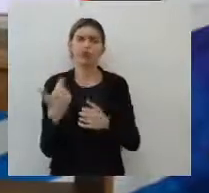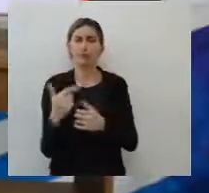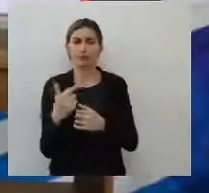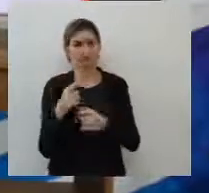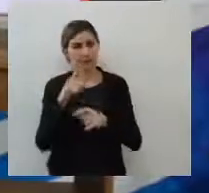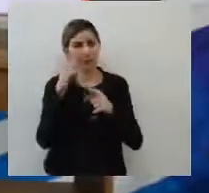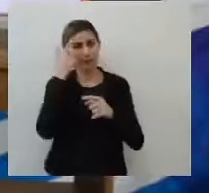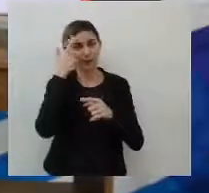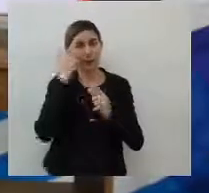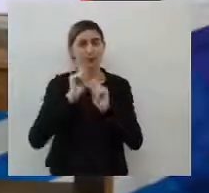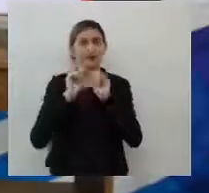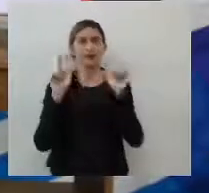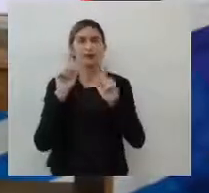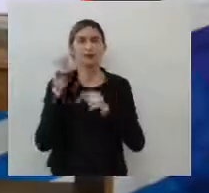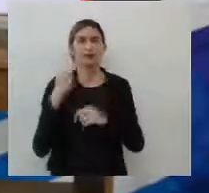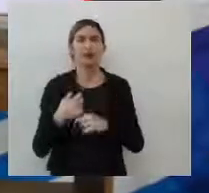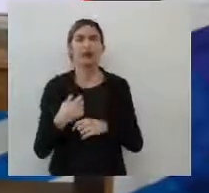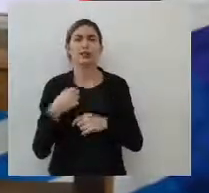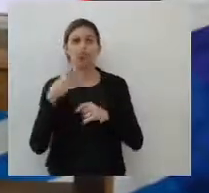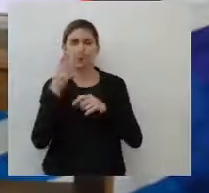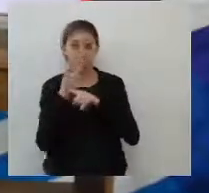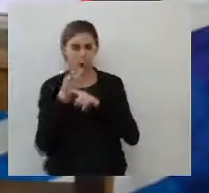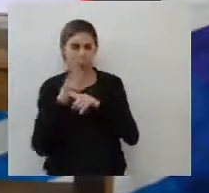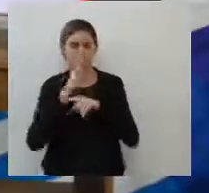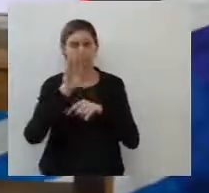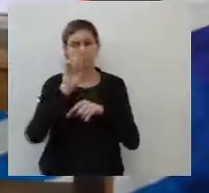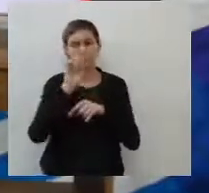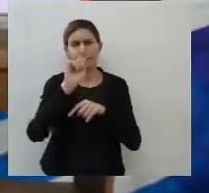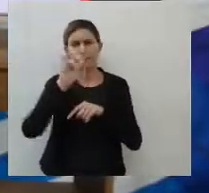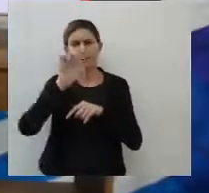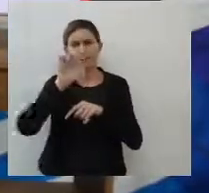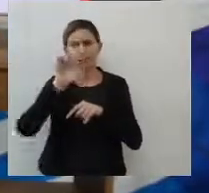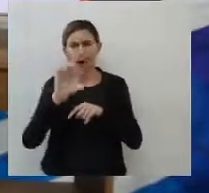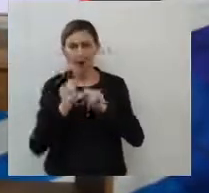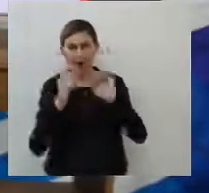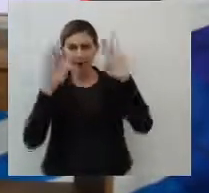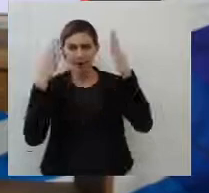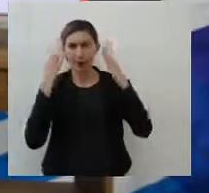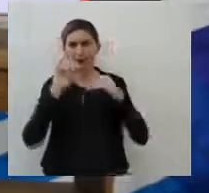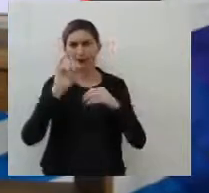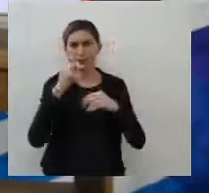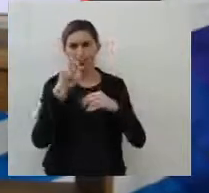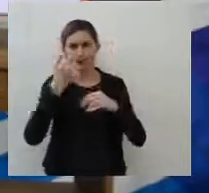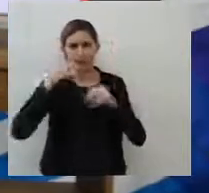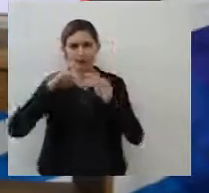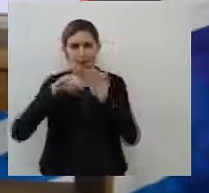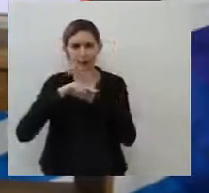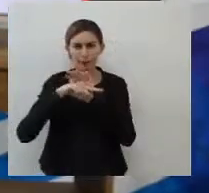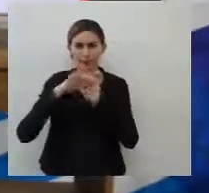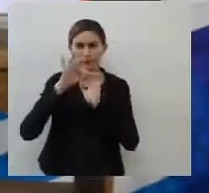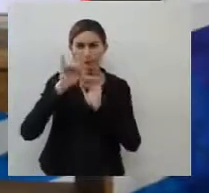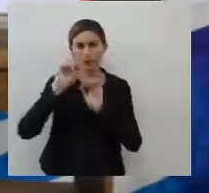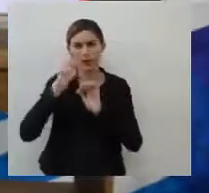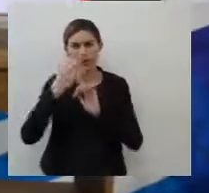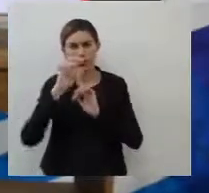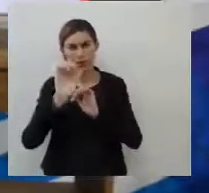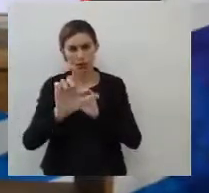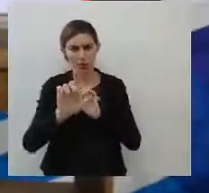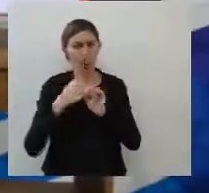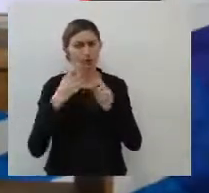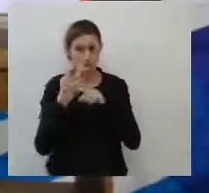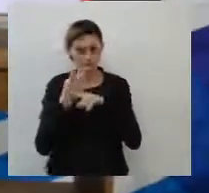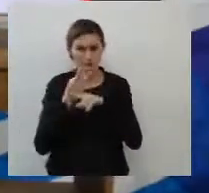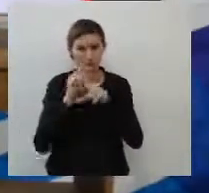fica esperto, procura lá mais tarde o Baile da Ilha Fiscal. Tranquilão? Então, vamos